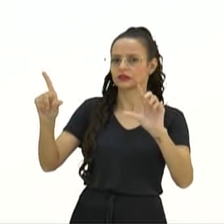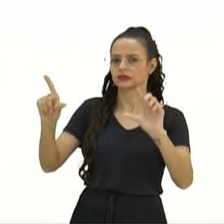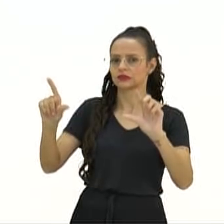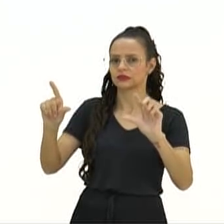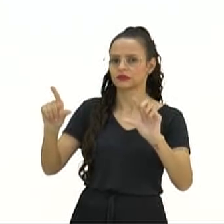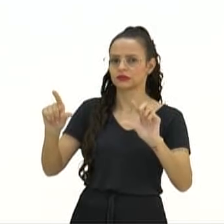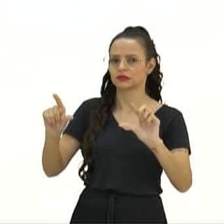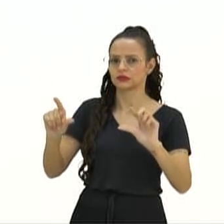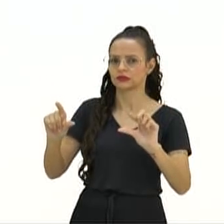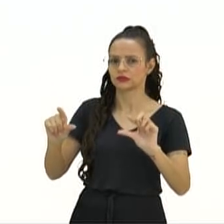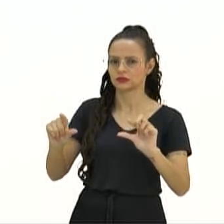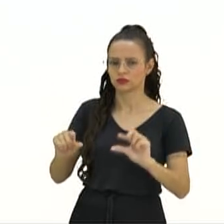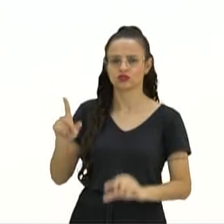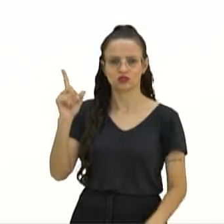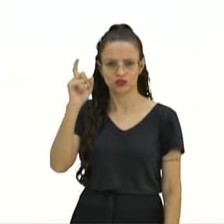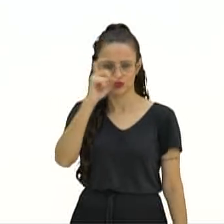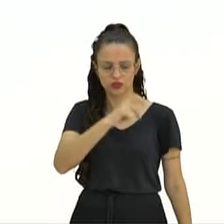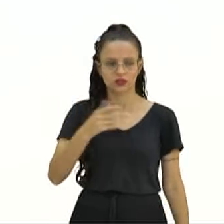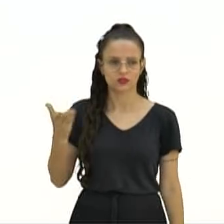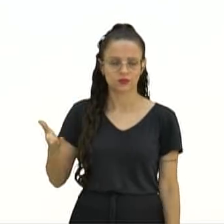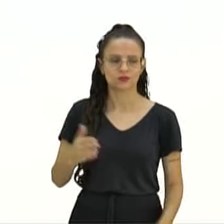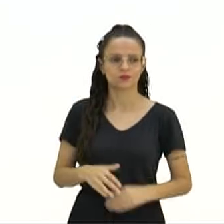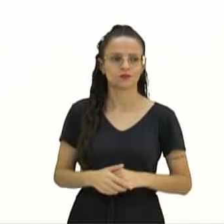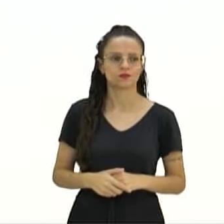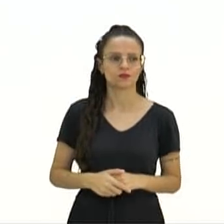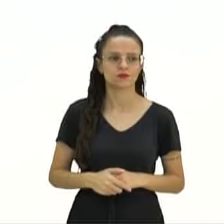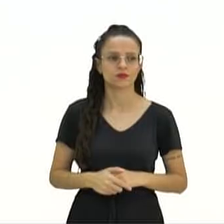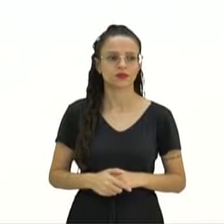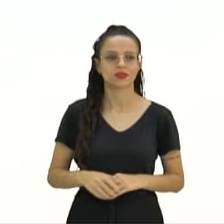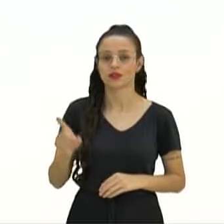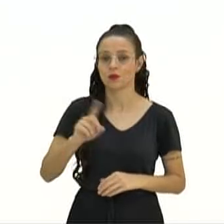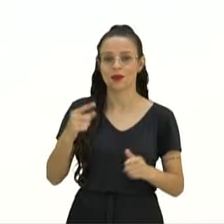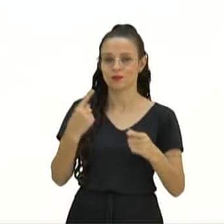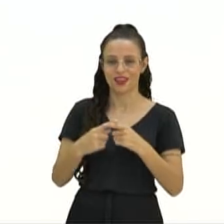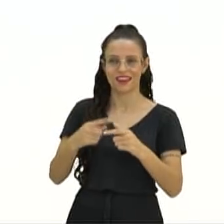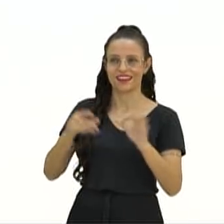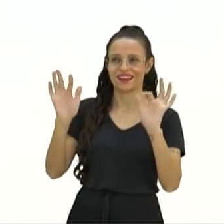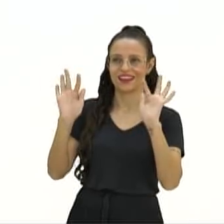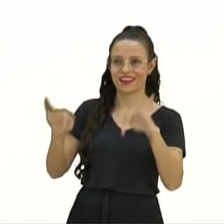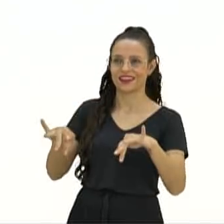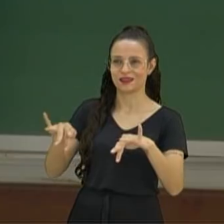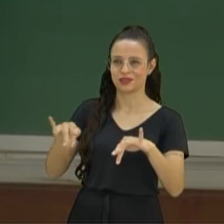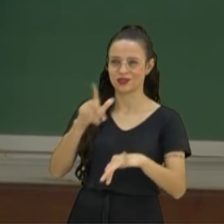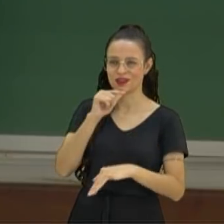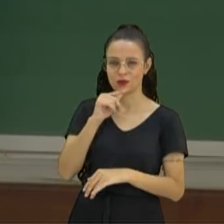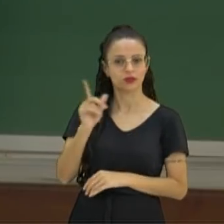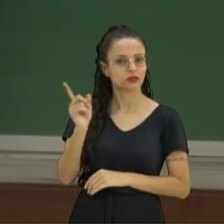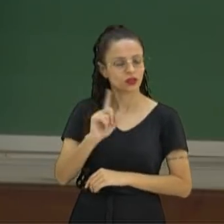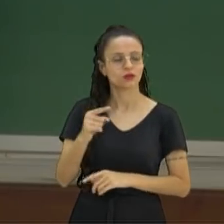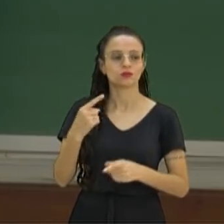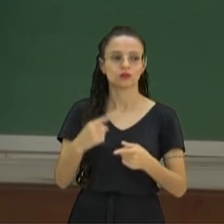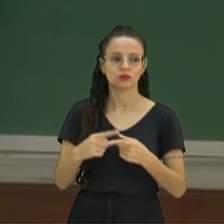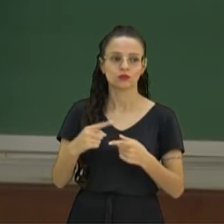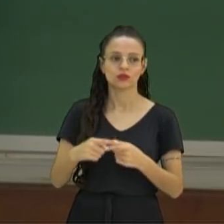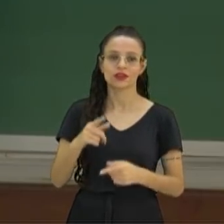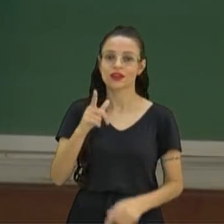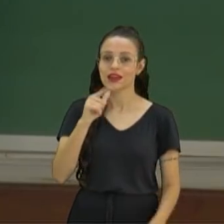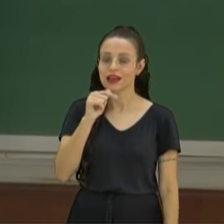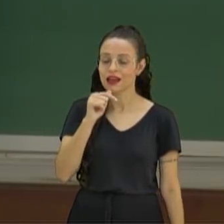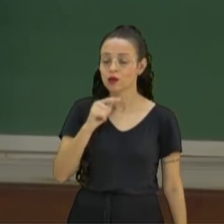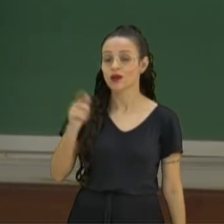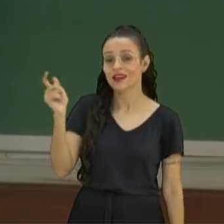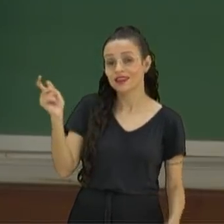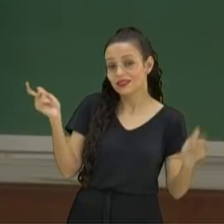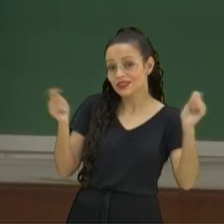mais esgotado, mais difícil ali de ser utilizado. Não porque está acabando a água do planeta, mas porque a água